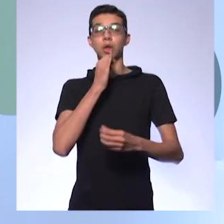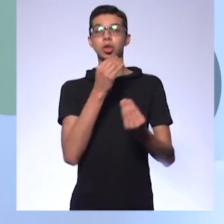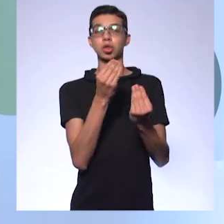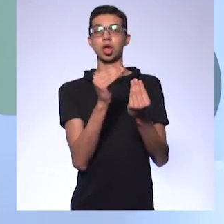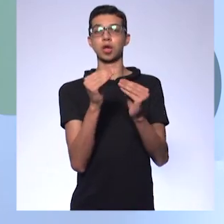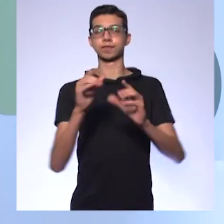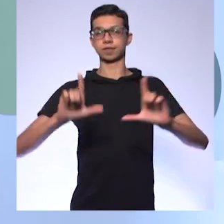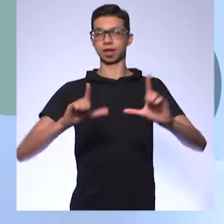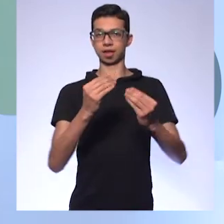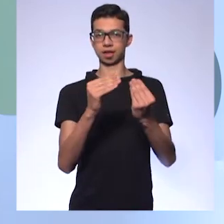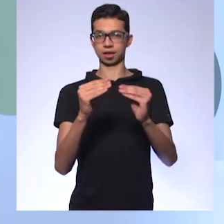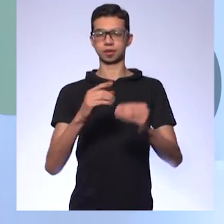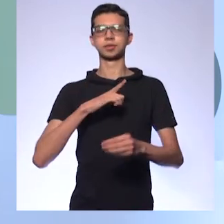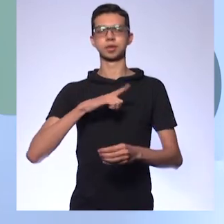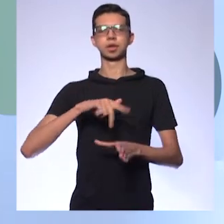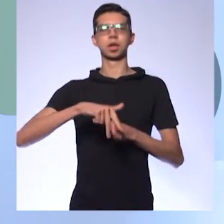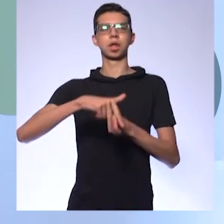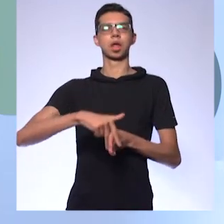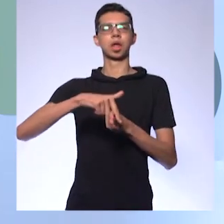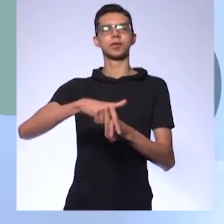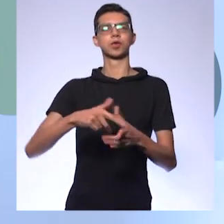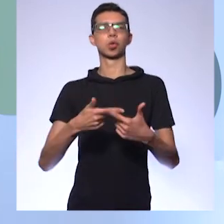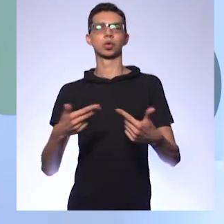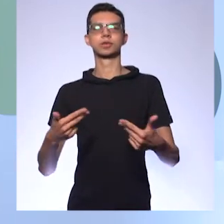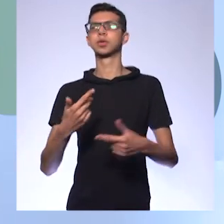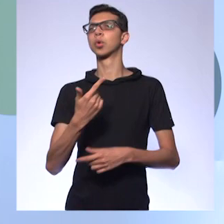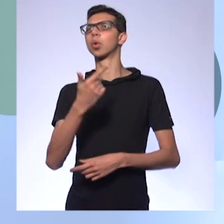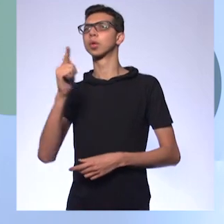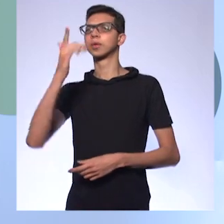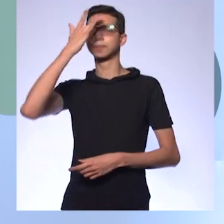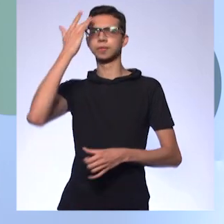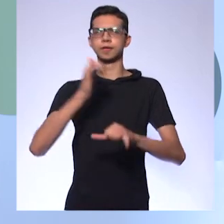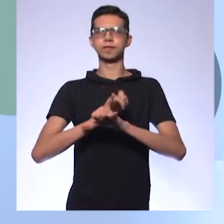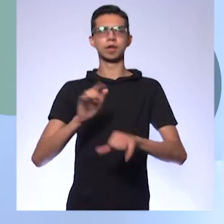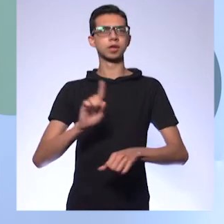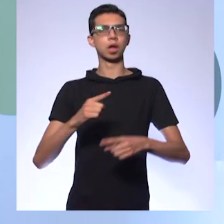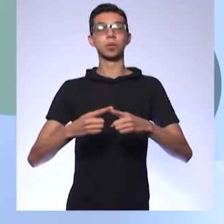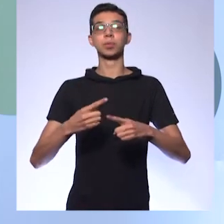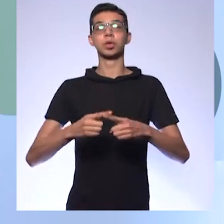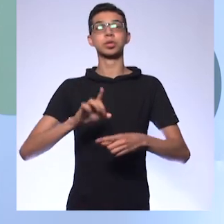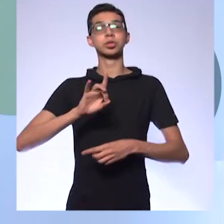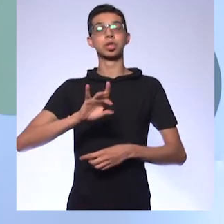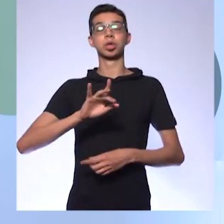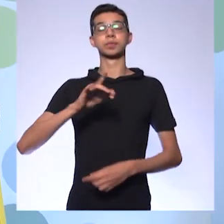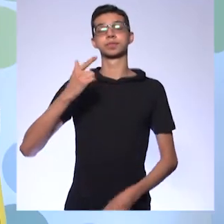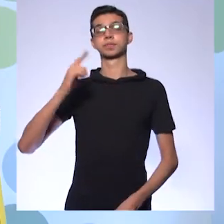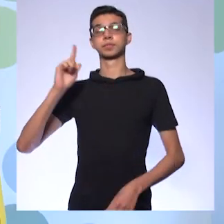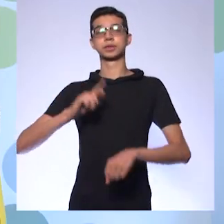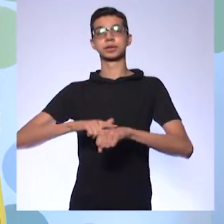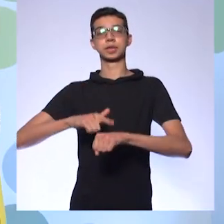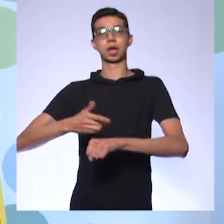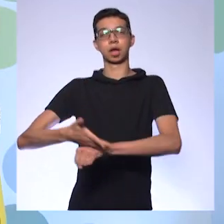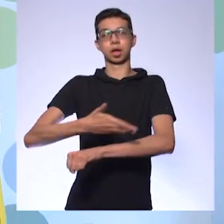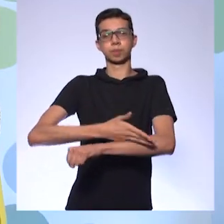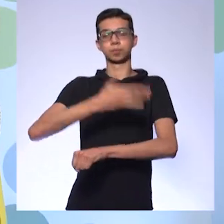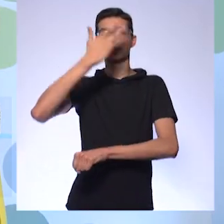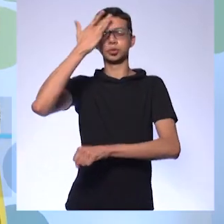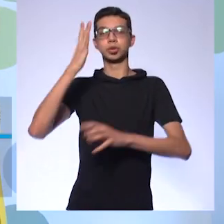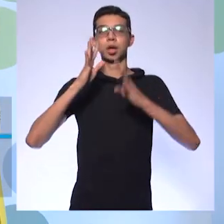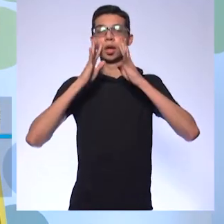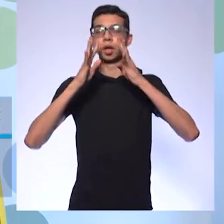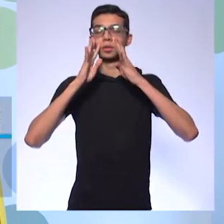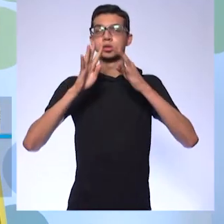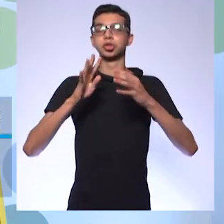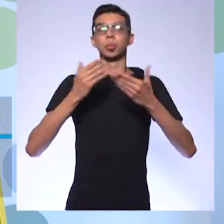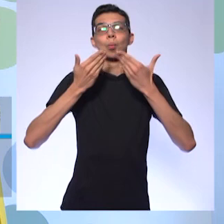E outros falam que não. Com certeza, a Thalita fala, ambos são inspirações para as pessoas de sua época. Sim, é porque eu penso assim, gente,